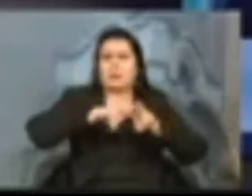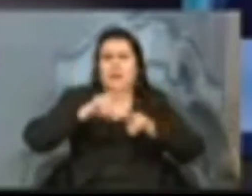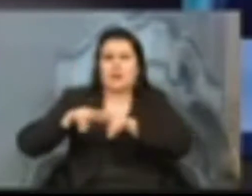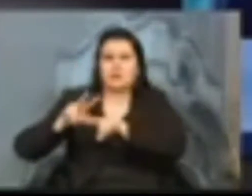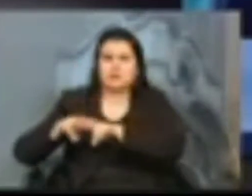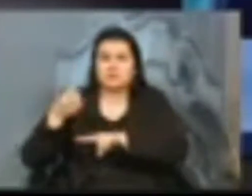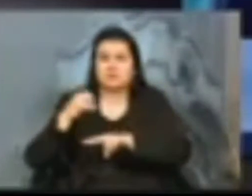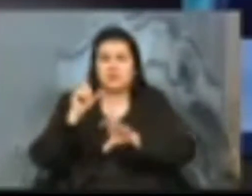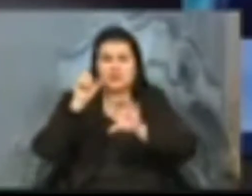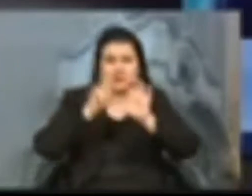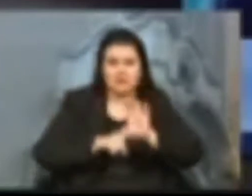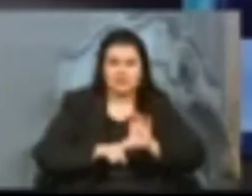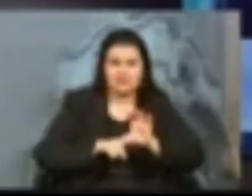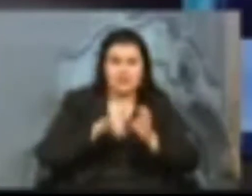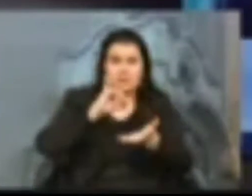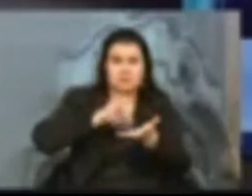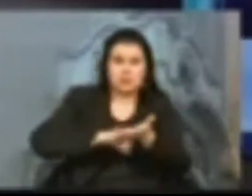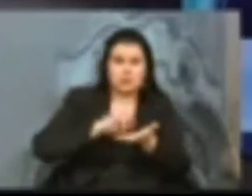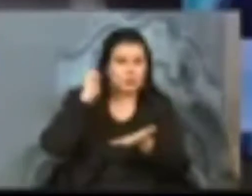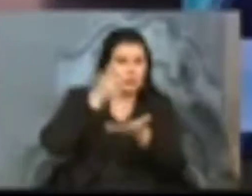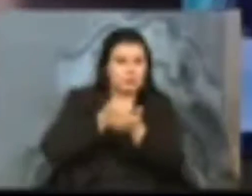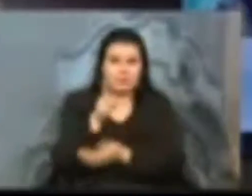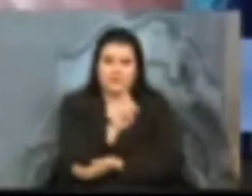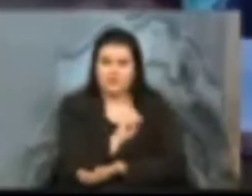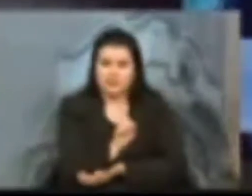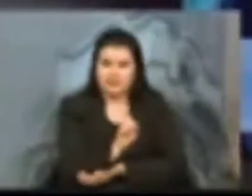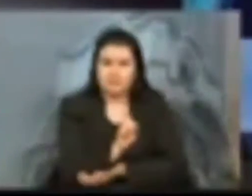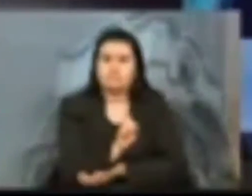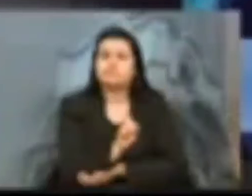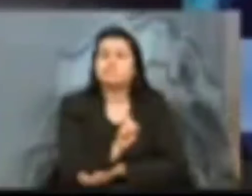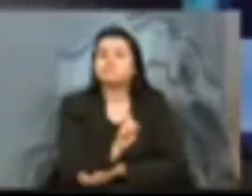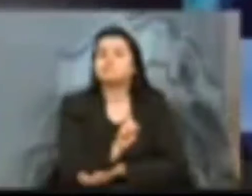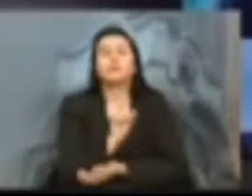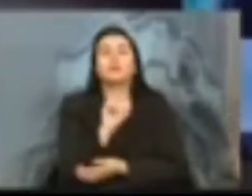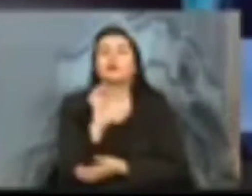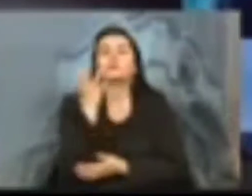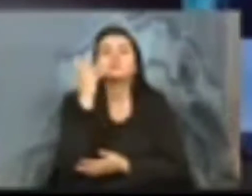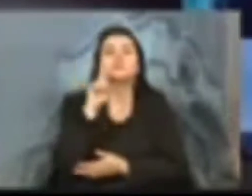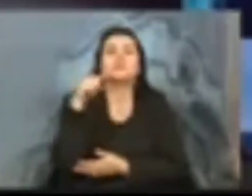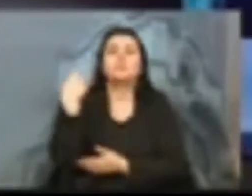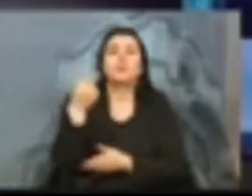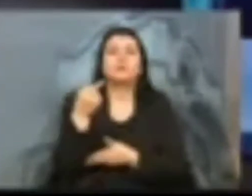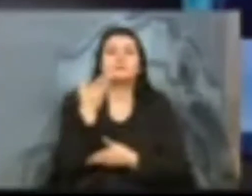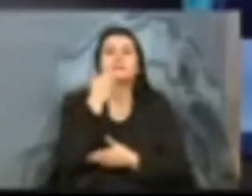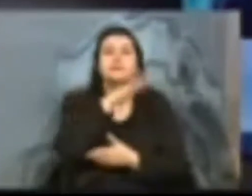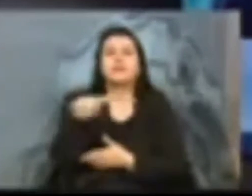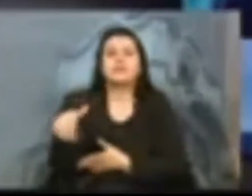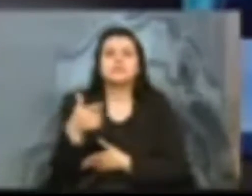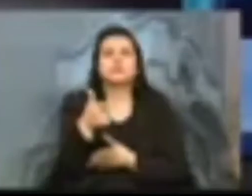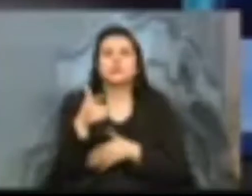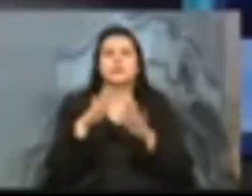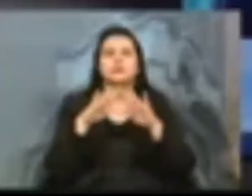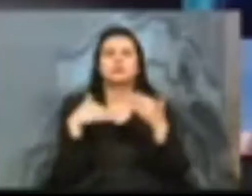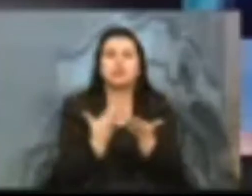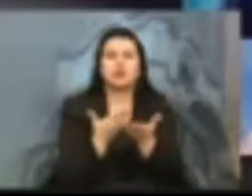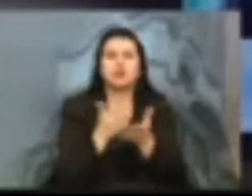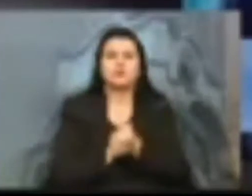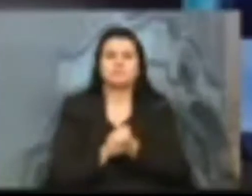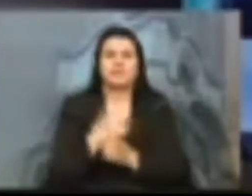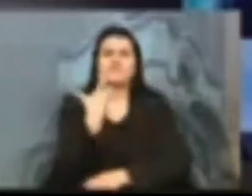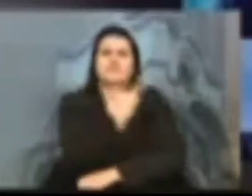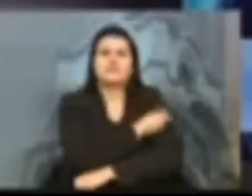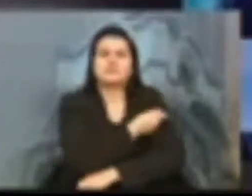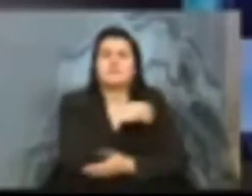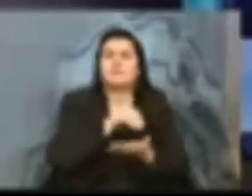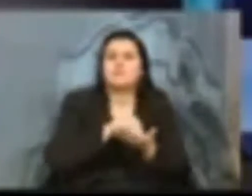sonegador de impostos é o responsável pela criança sem escola, pela falta de vacina, pela falta